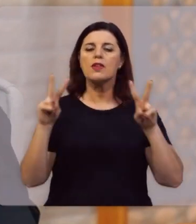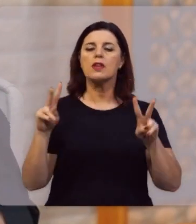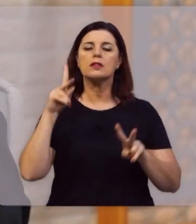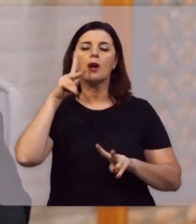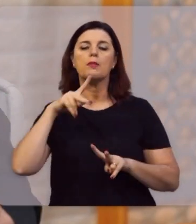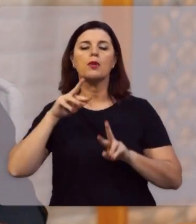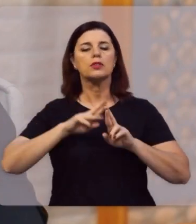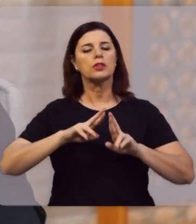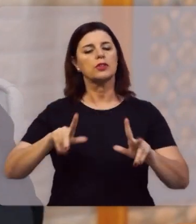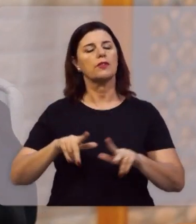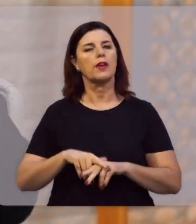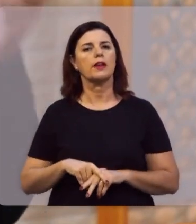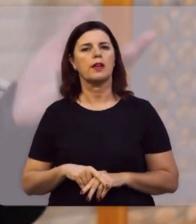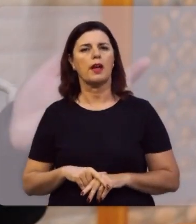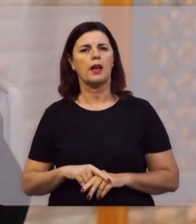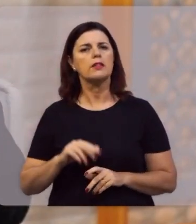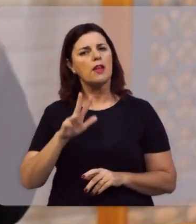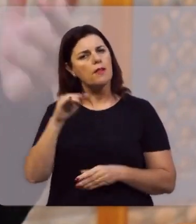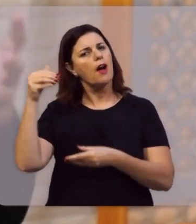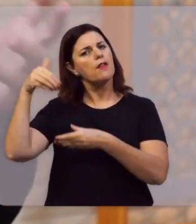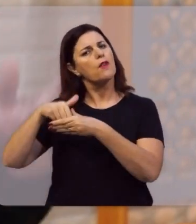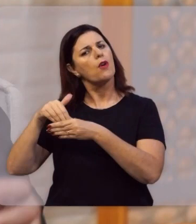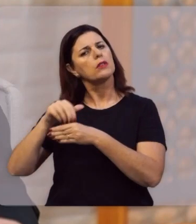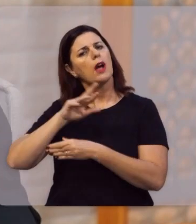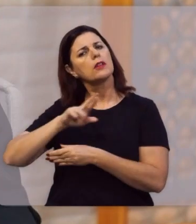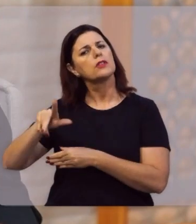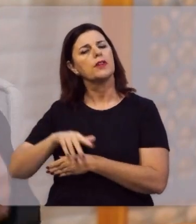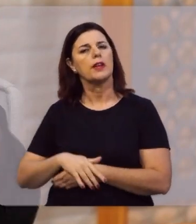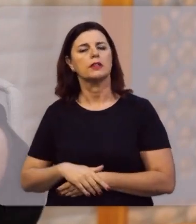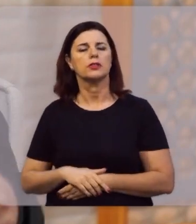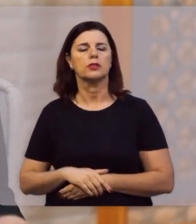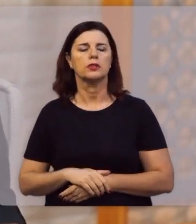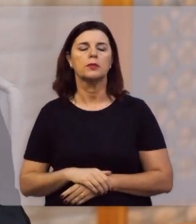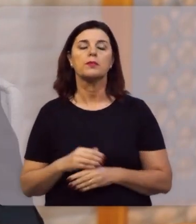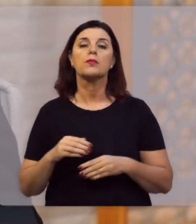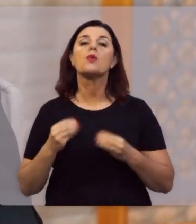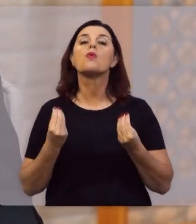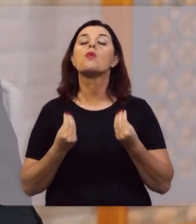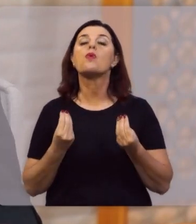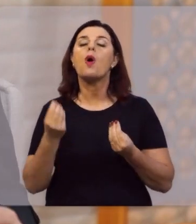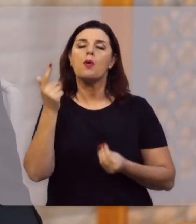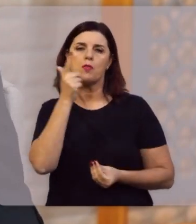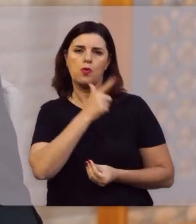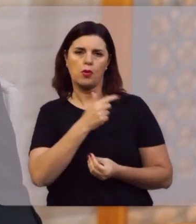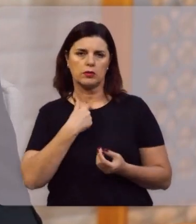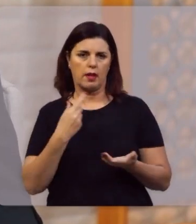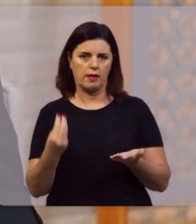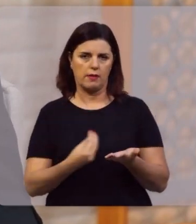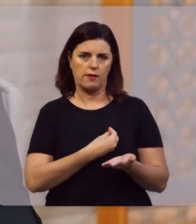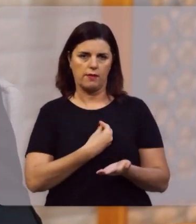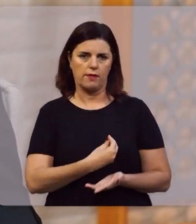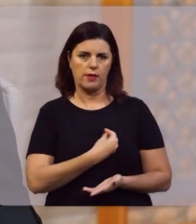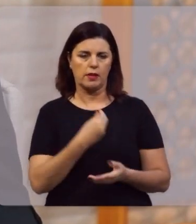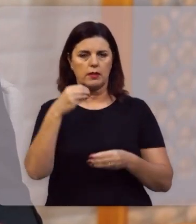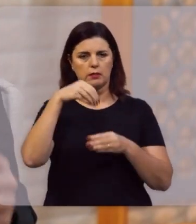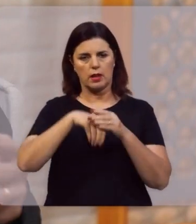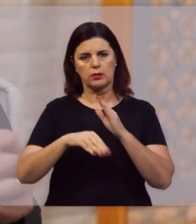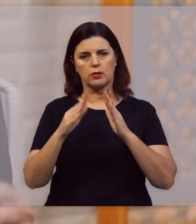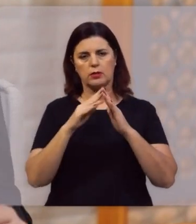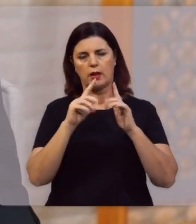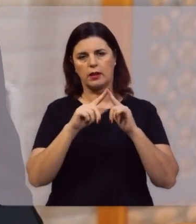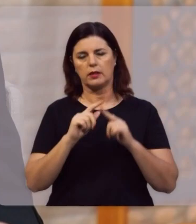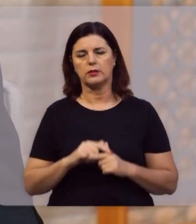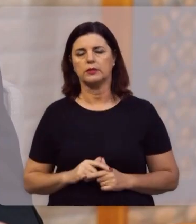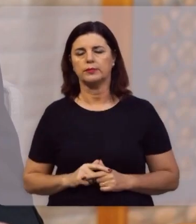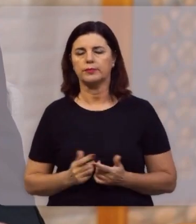políticas diferentes e vão votar em partidos em pessoas diferentes Como deve ser a essa realidade a dentro das igrejas